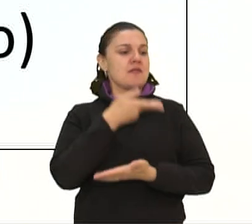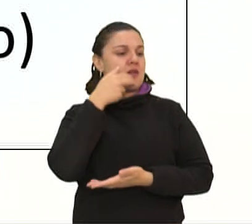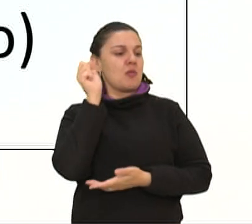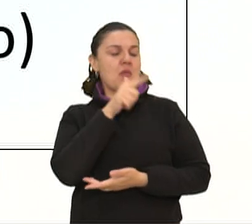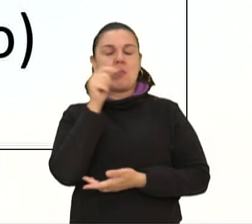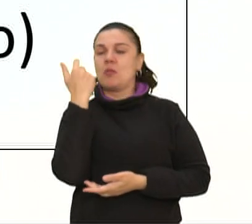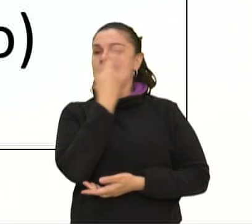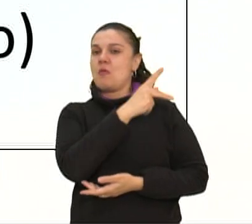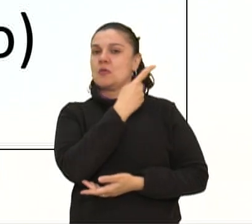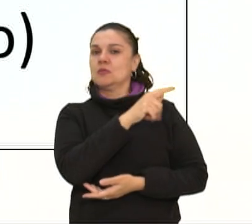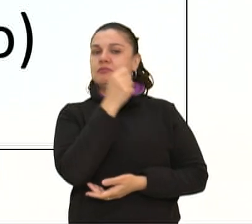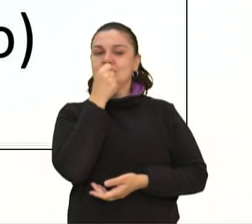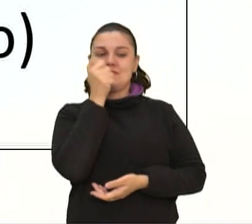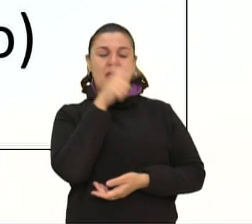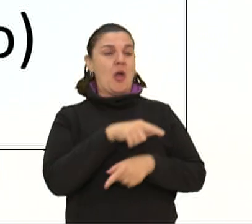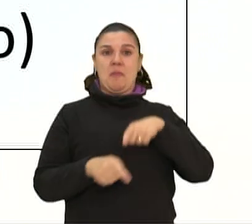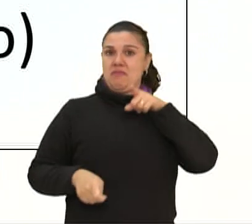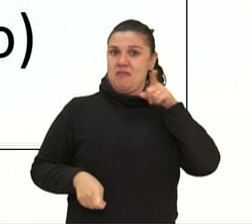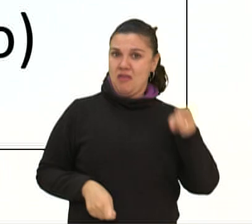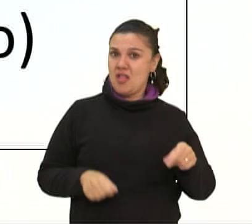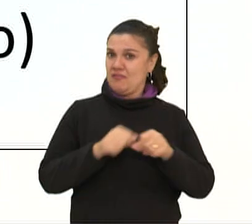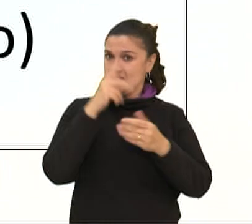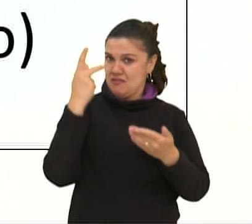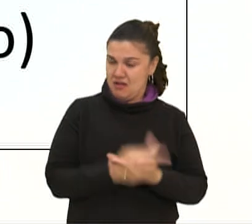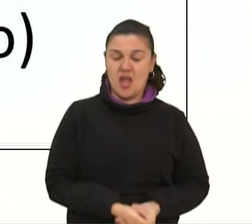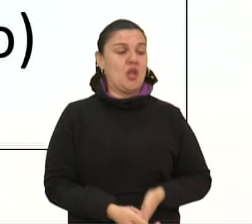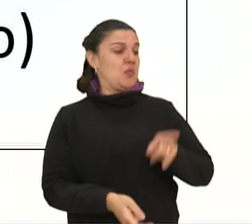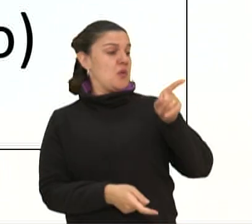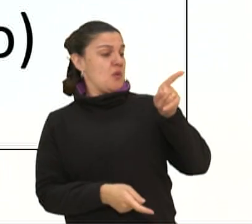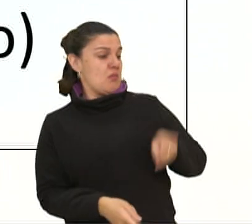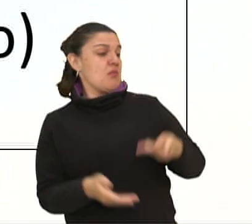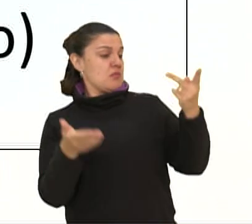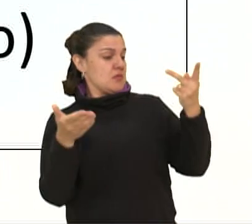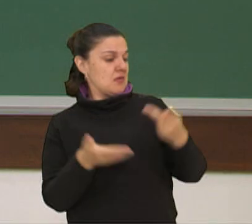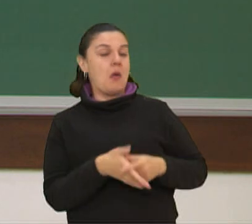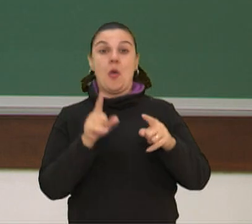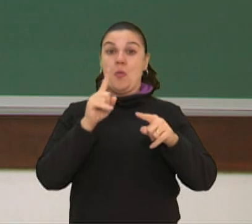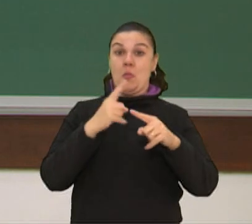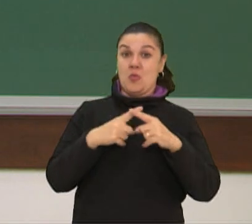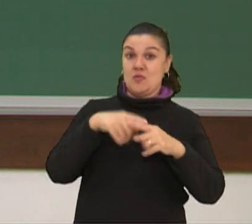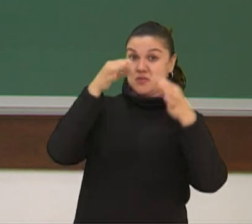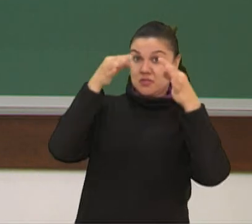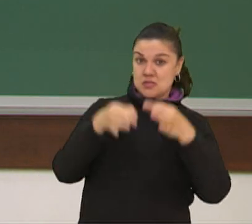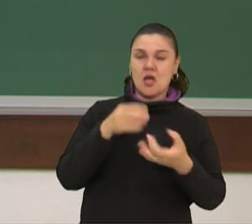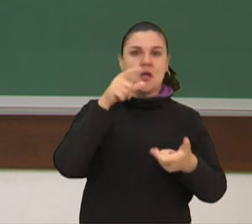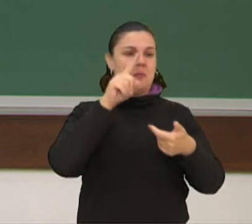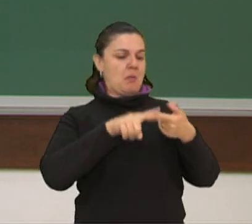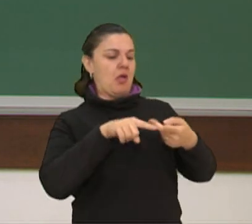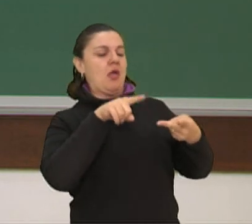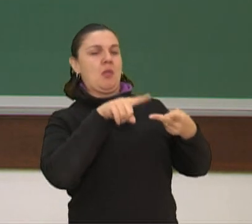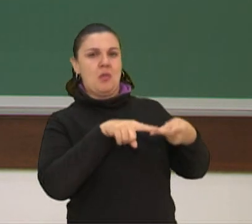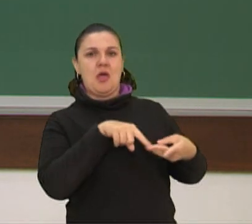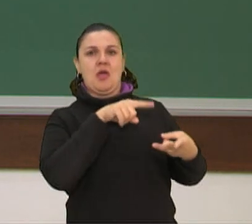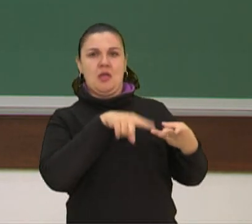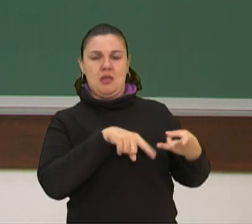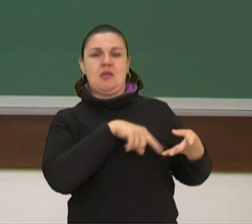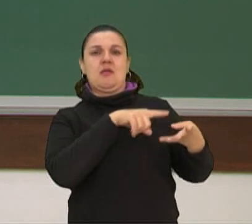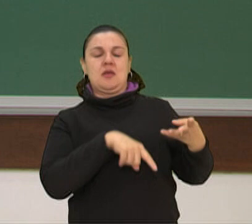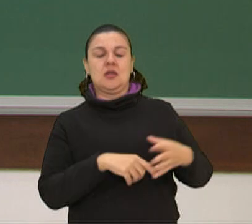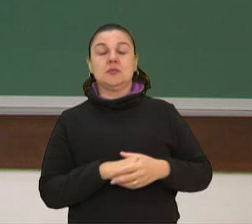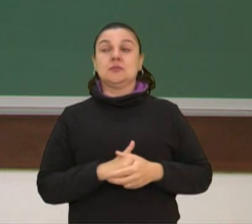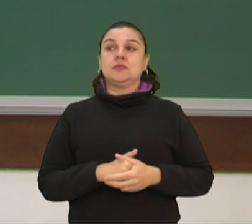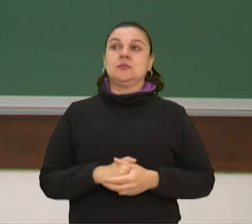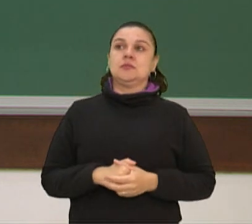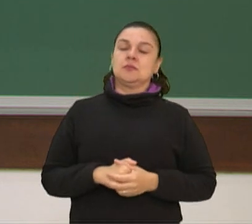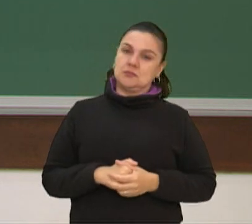Não perca mais tempo discutindo sobre o que é um homem bom. Deveria ser, seja um. Aqui de